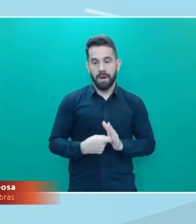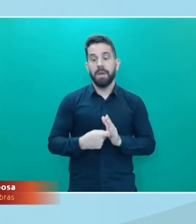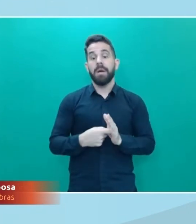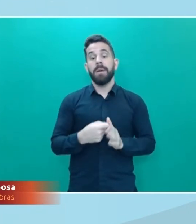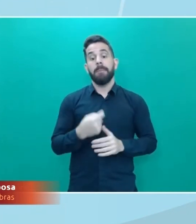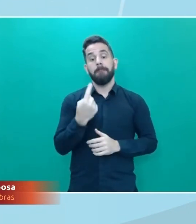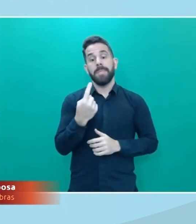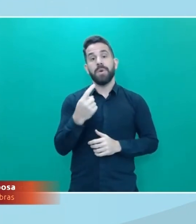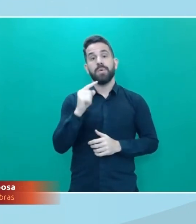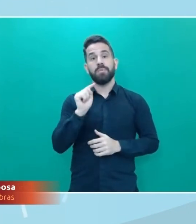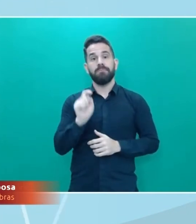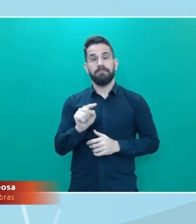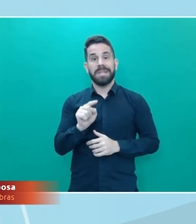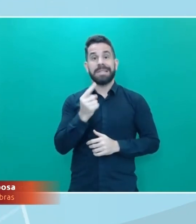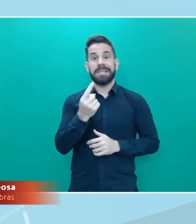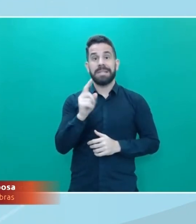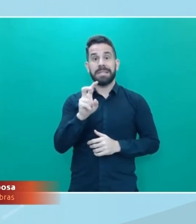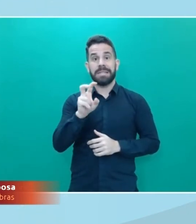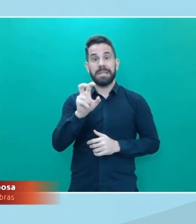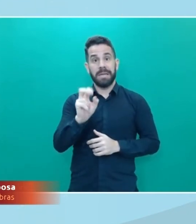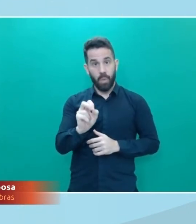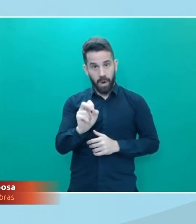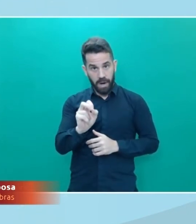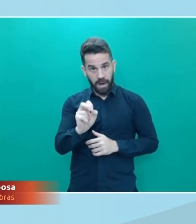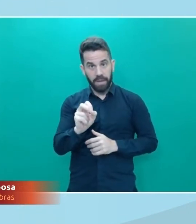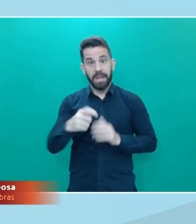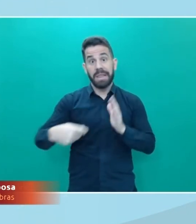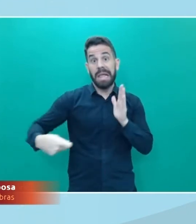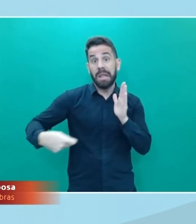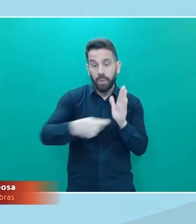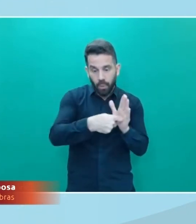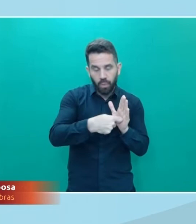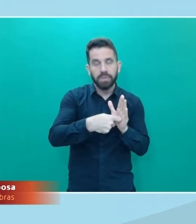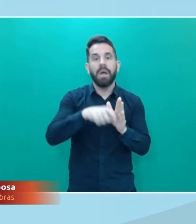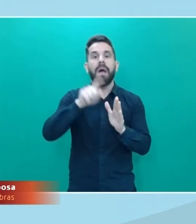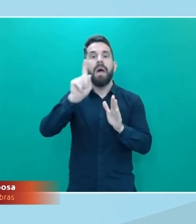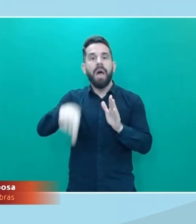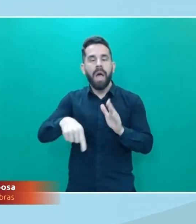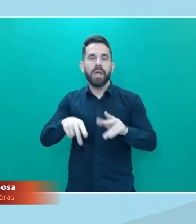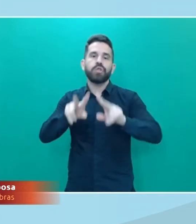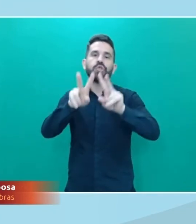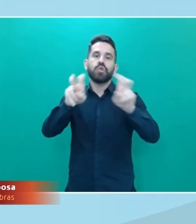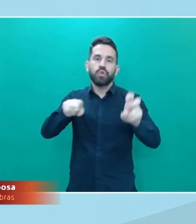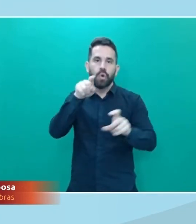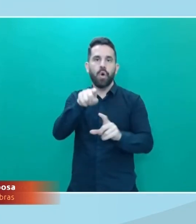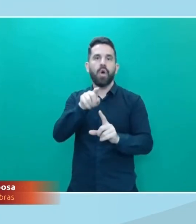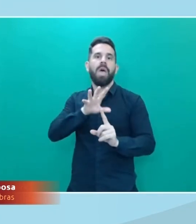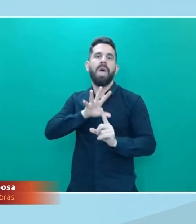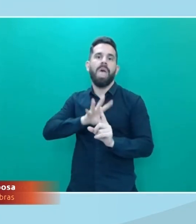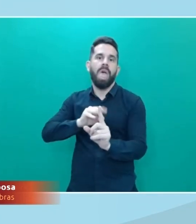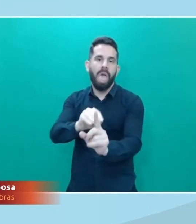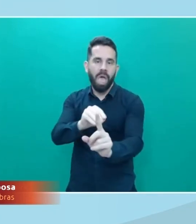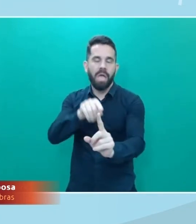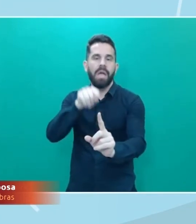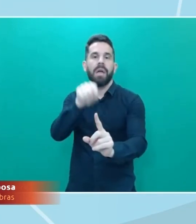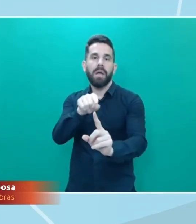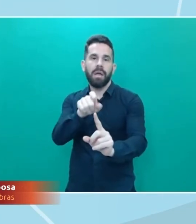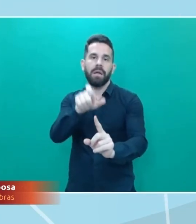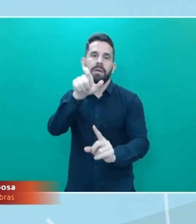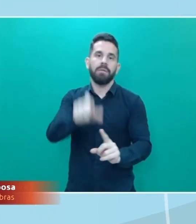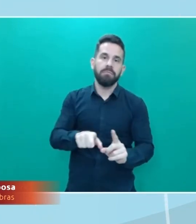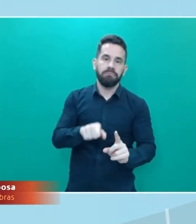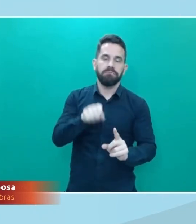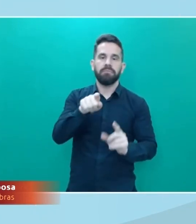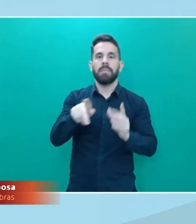a crimes de violência sexual, que afetam a liberdade física ou psíquica da população